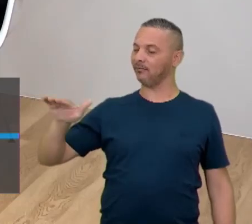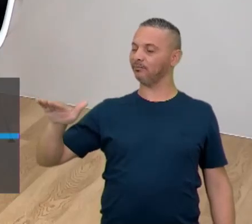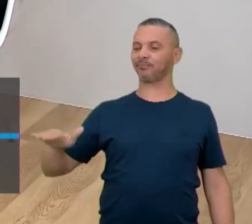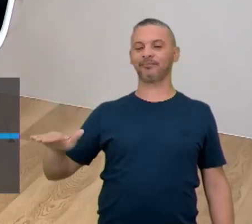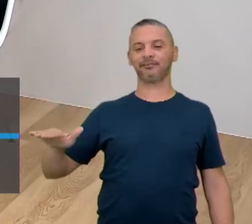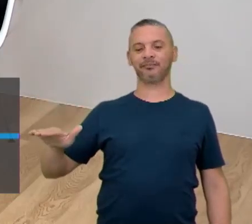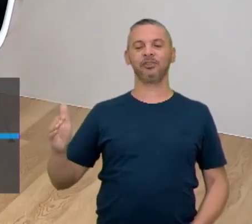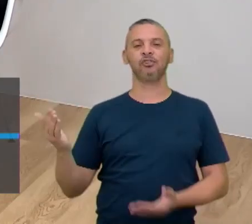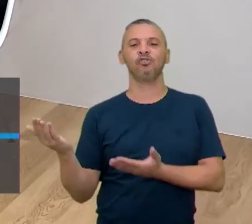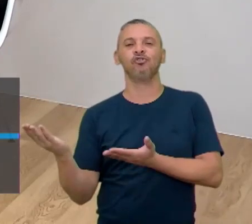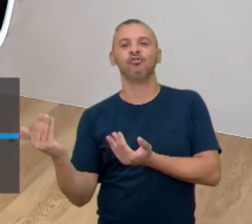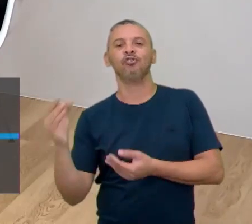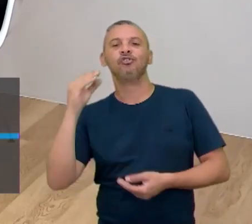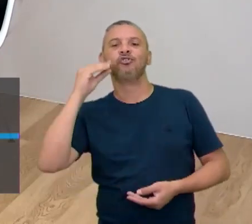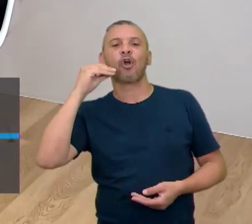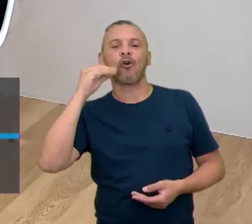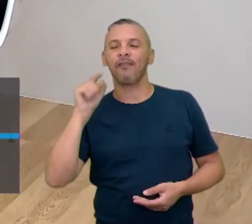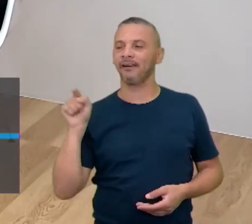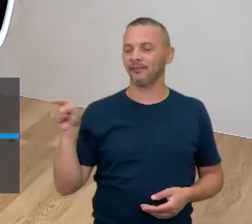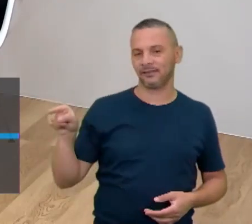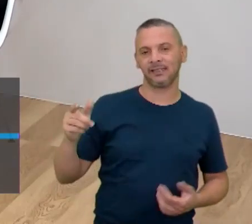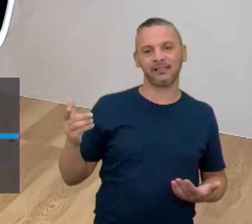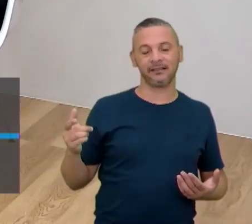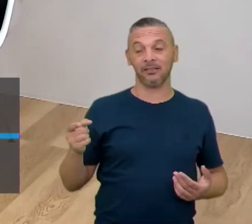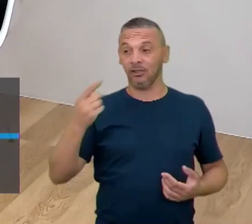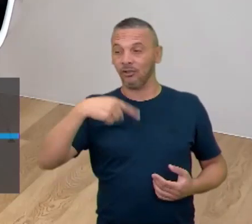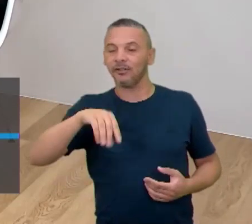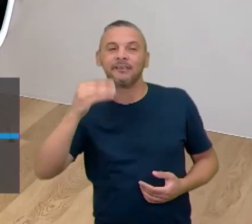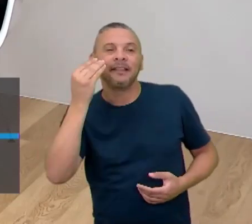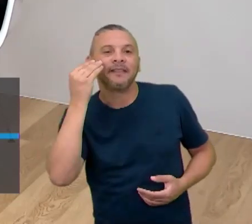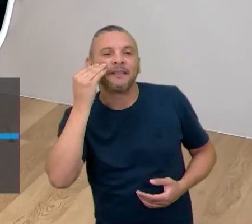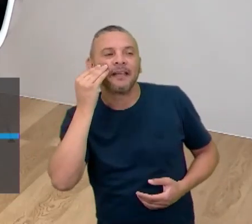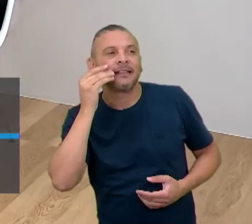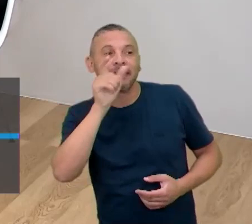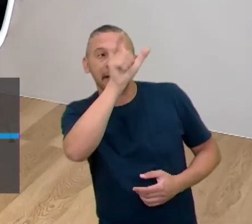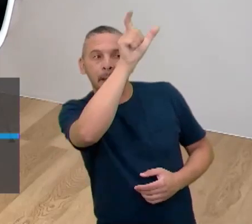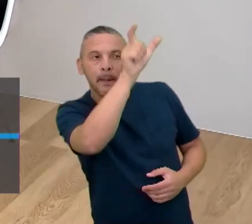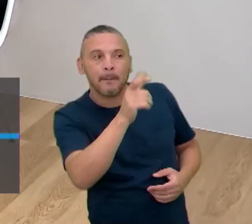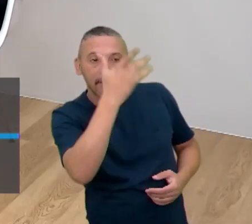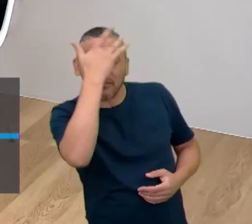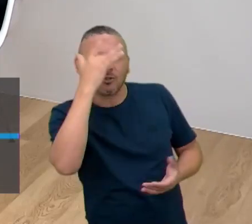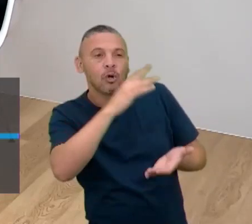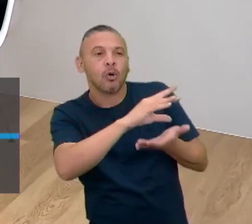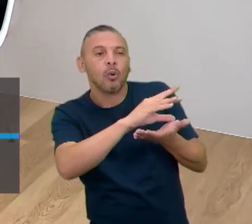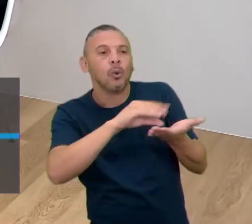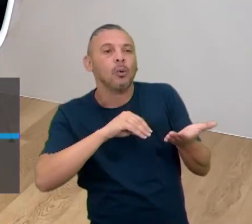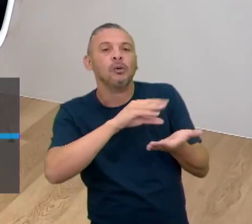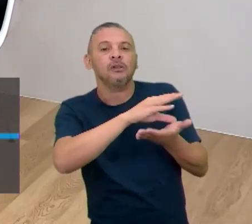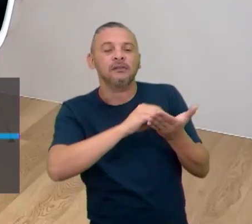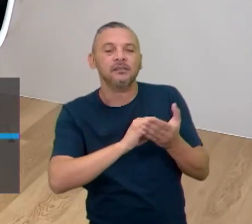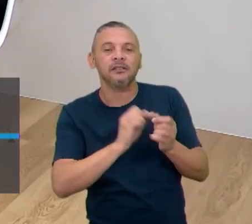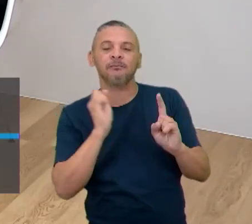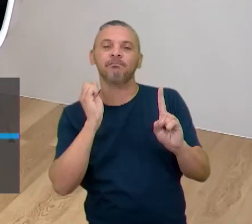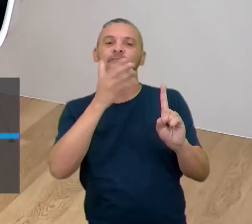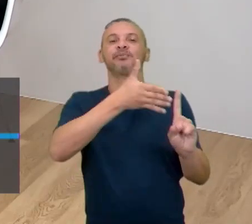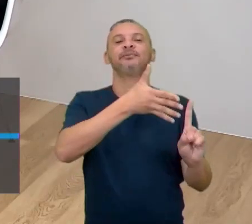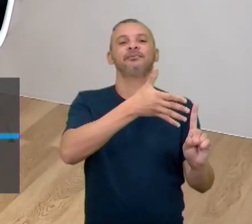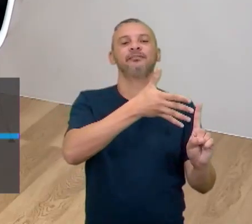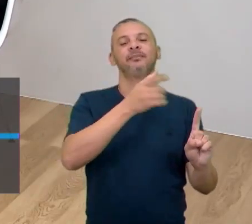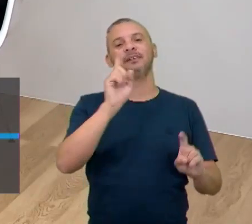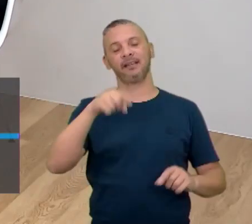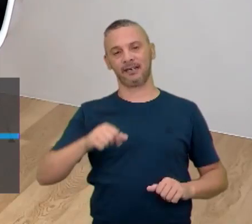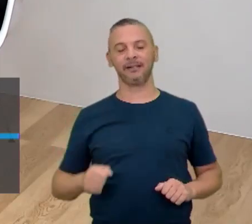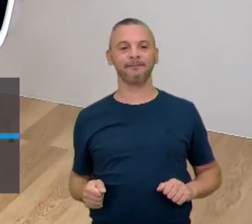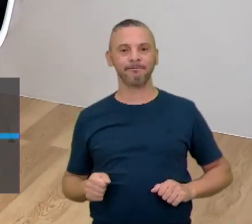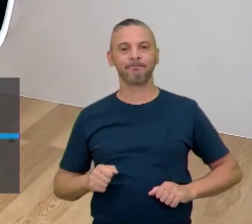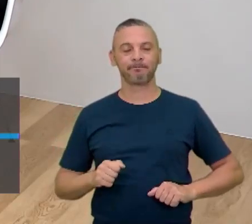pré-adolescente, adolescente, essa é uma época que a gente procura muito referências. Sim, sim. Porque acontece uma coisa curiosa, até uma certa idade, e o que eu estou